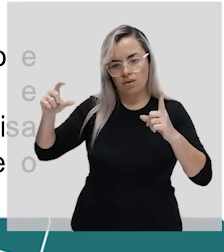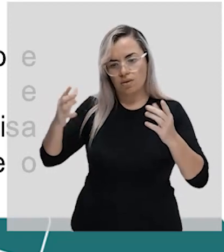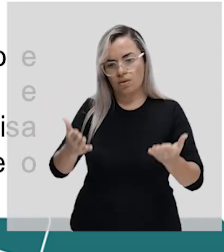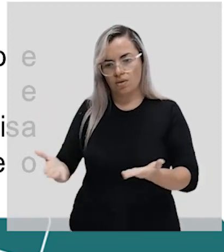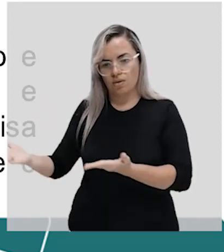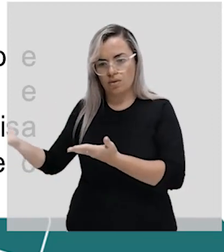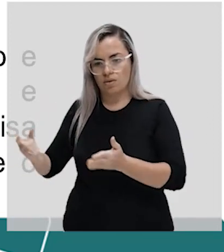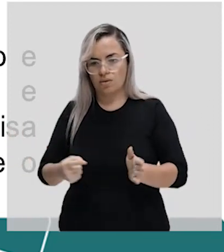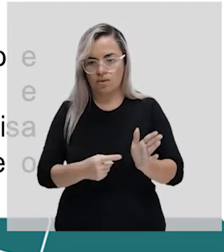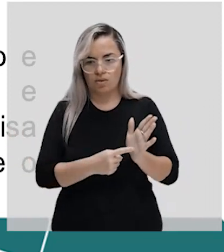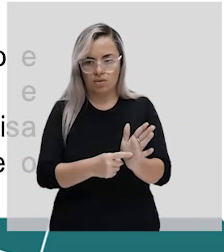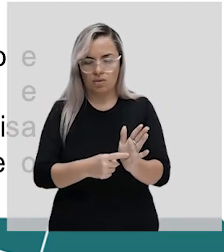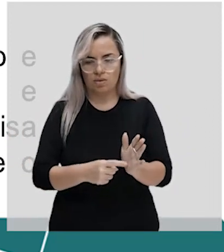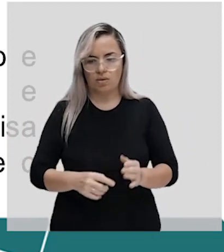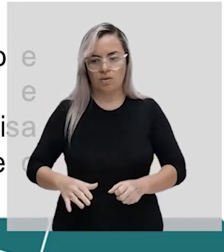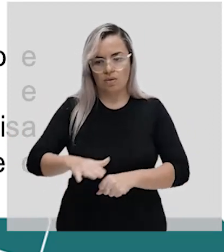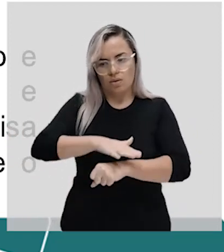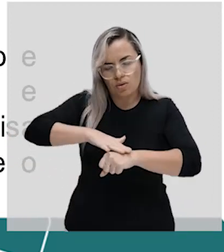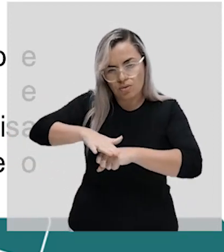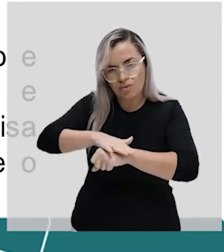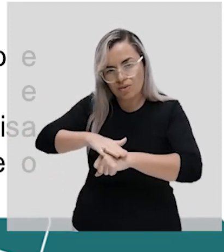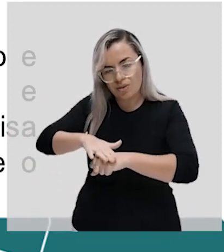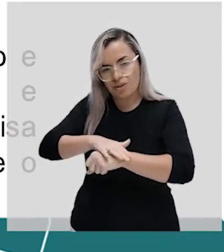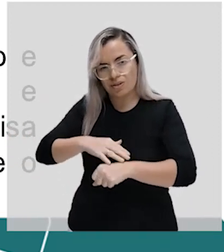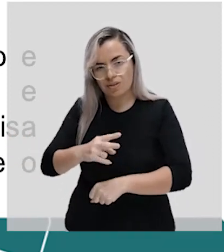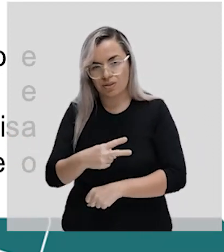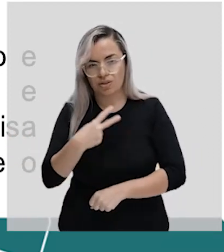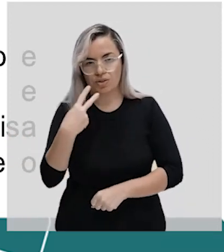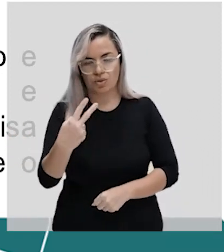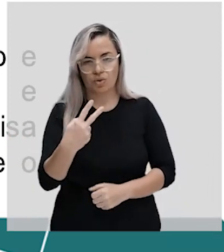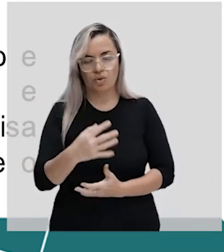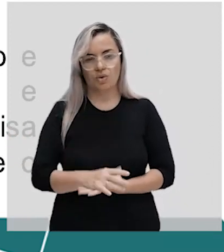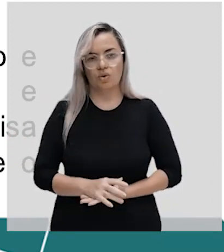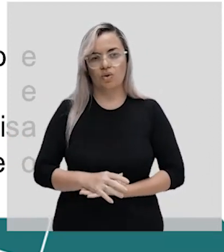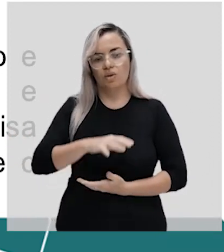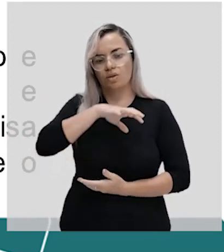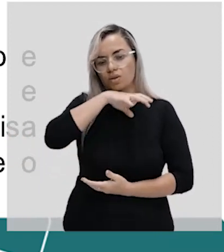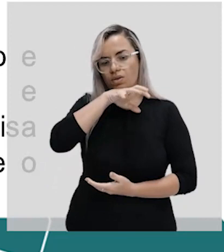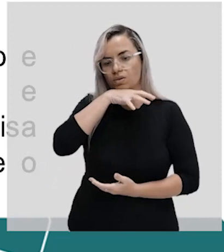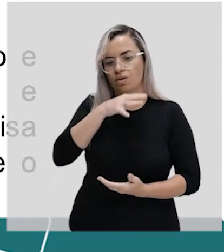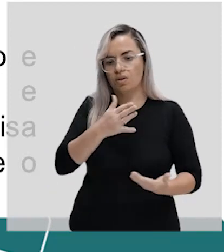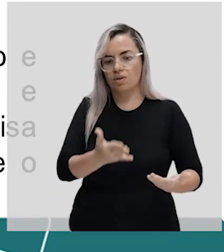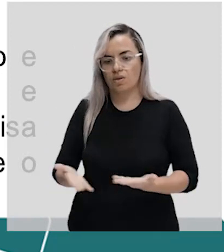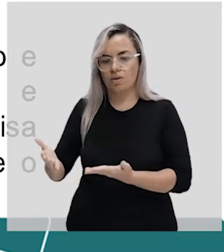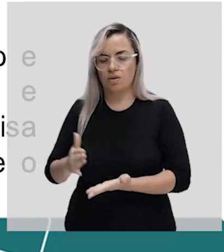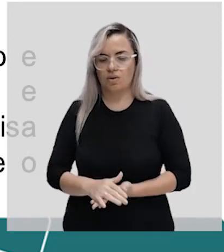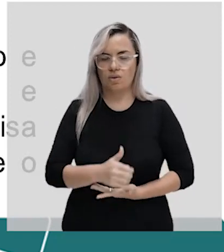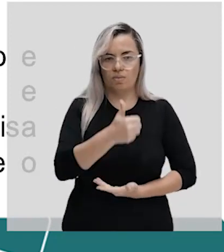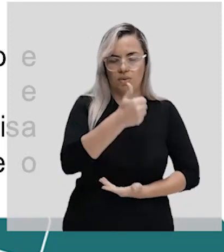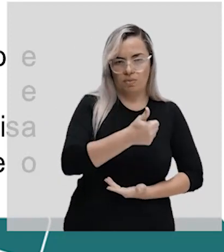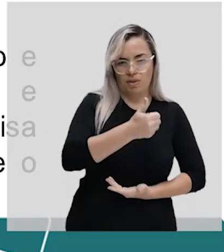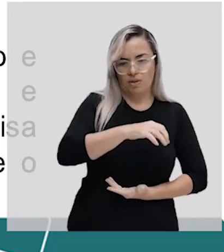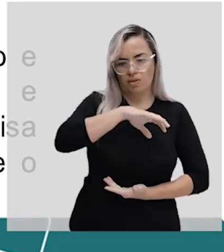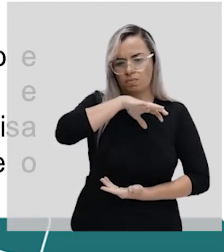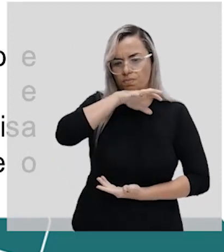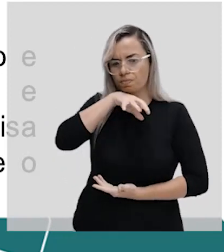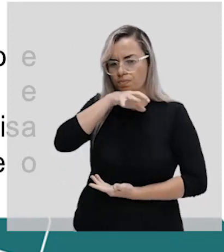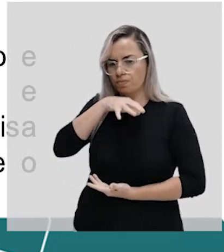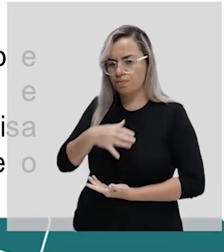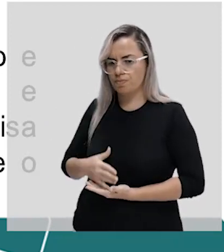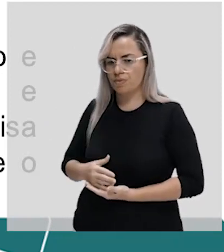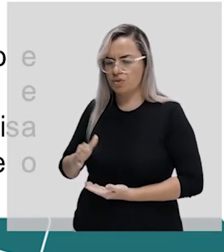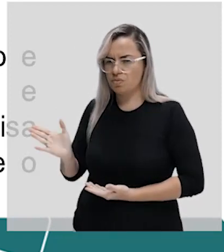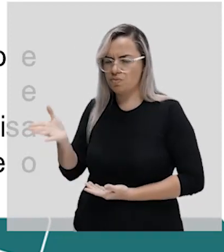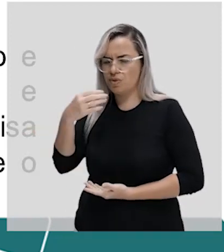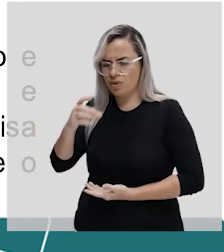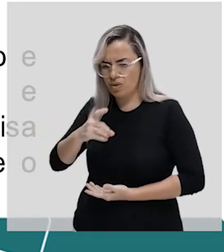abaixo apresenta um diálogo entre dois animais. Vamos observar aqui. O primeiro animalzinho aqui está dizendo o seguinte: vão criar